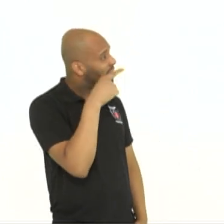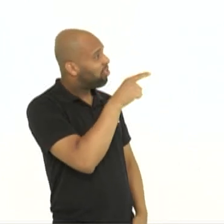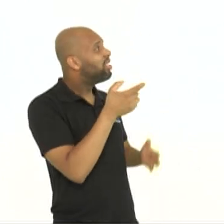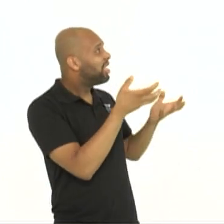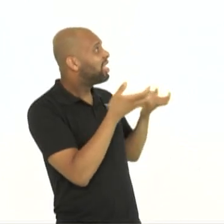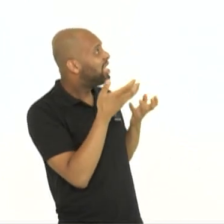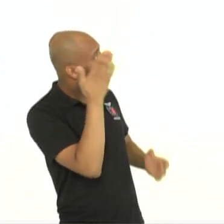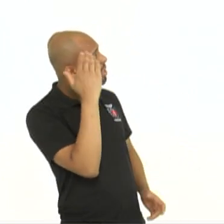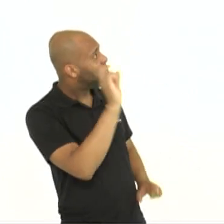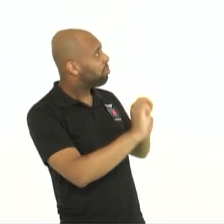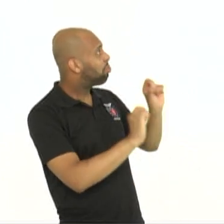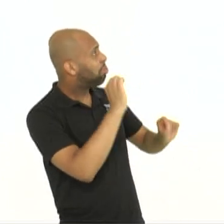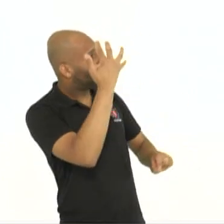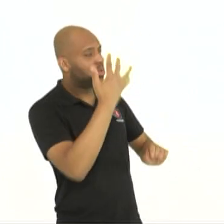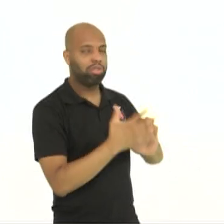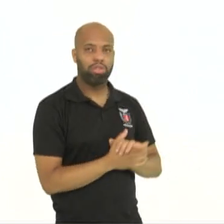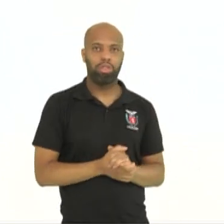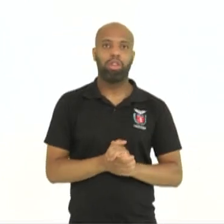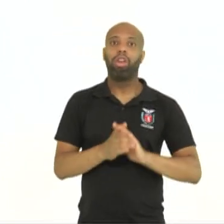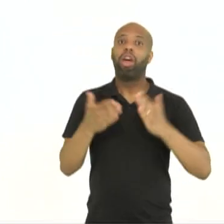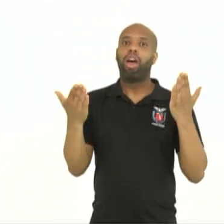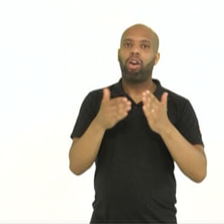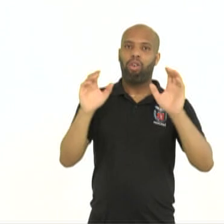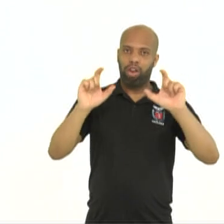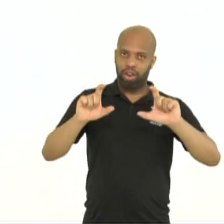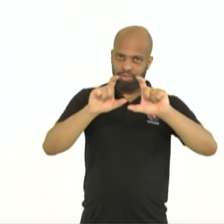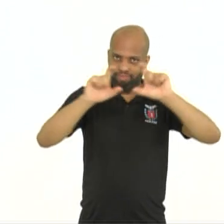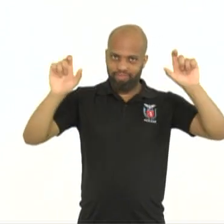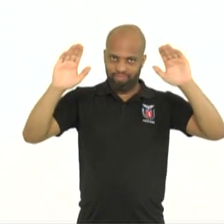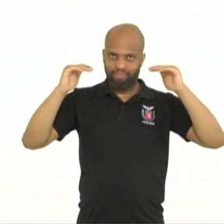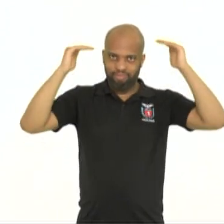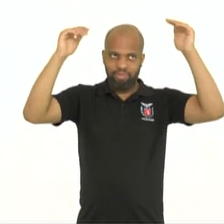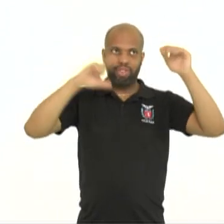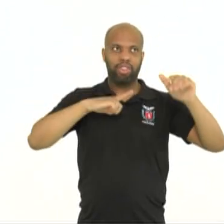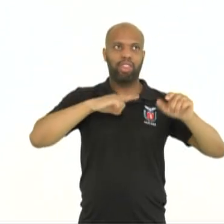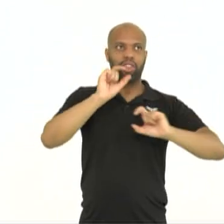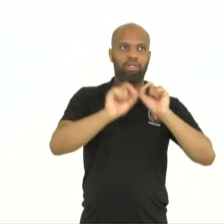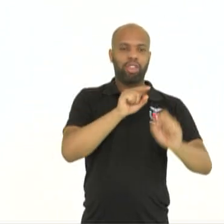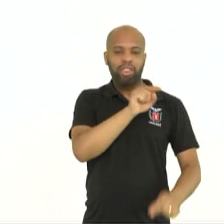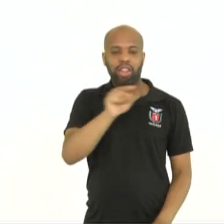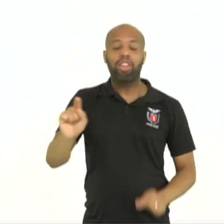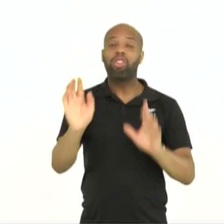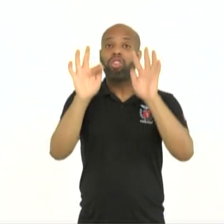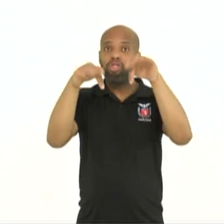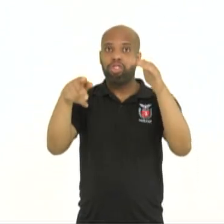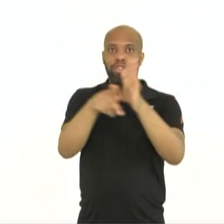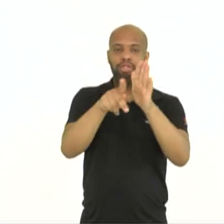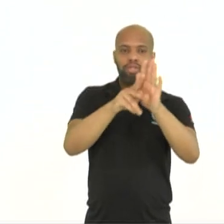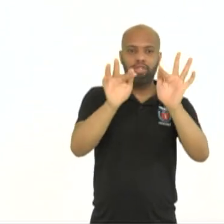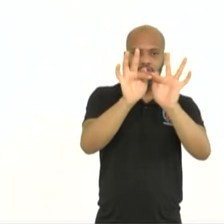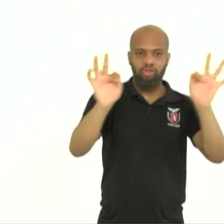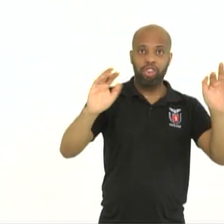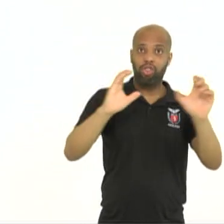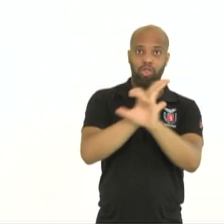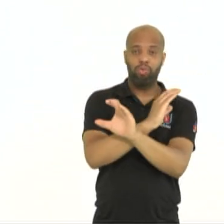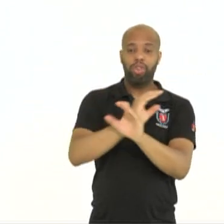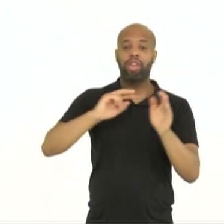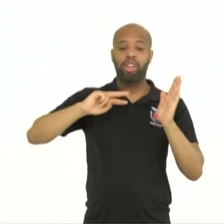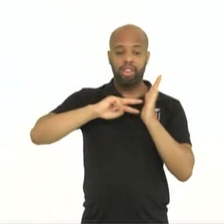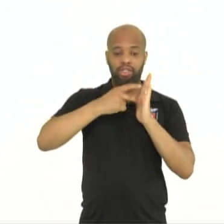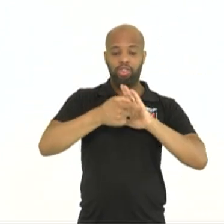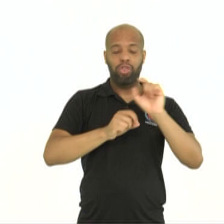o que aconteceu. No caso acima, as reticências, no fim de um período gramaticalmente completo, sugerem